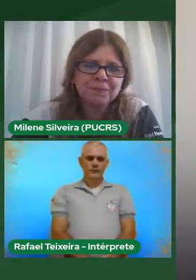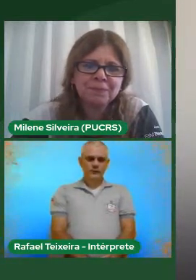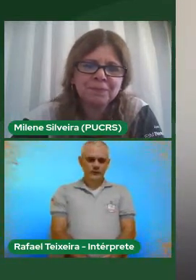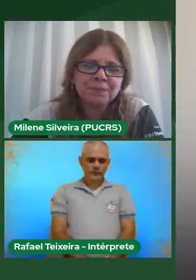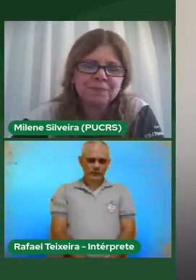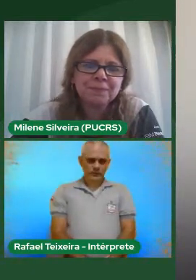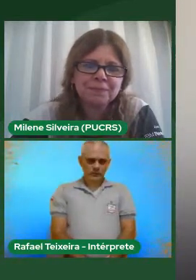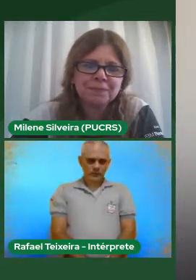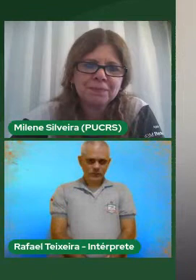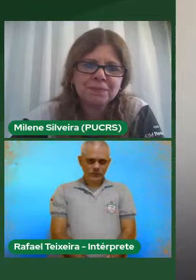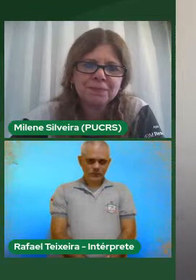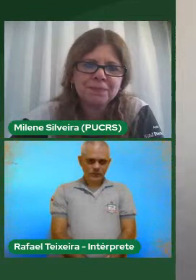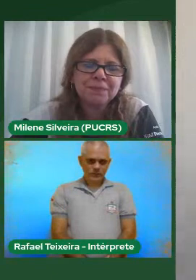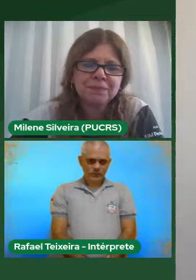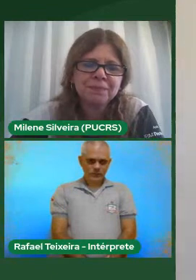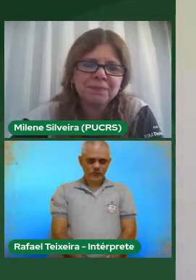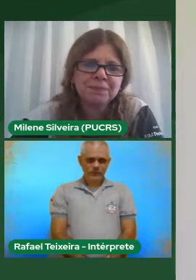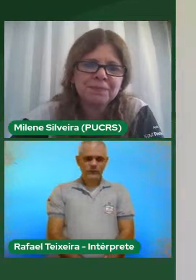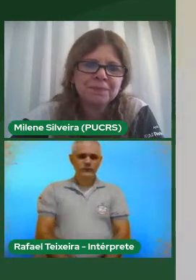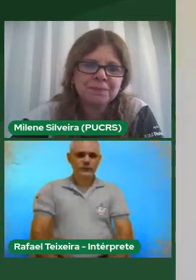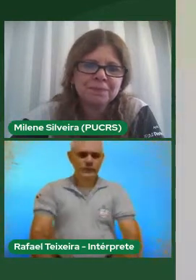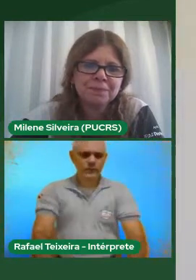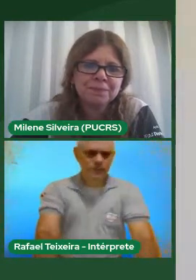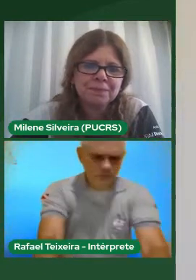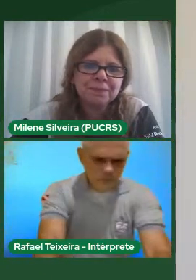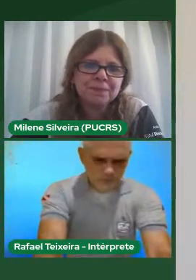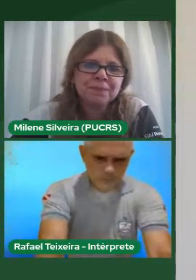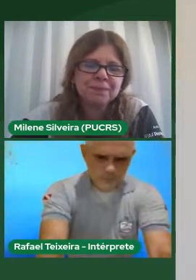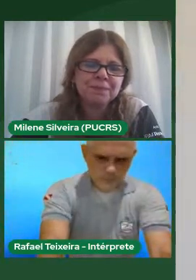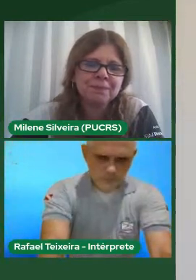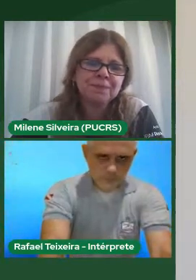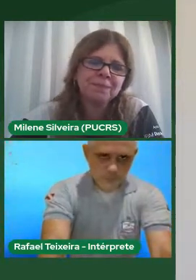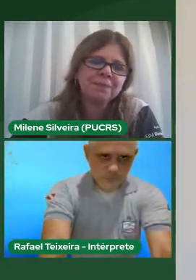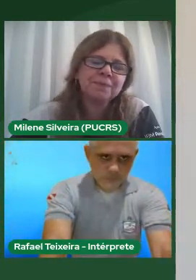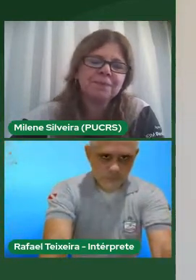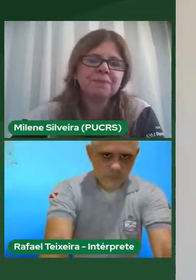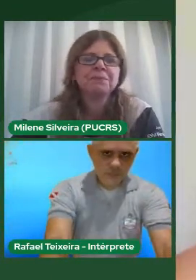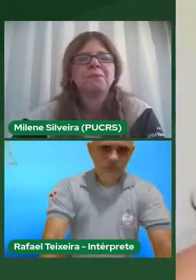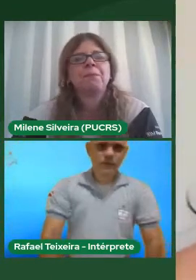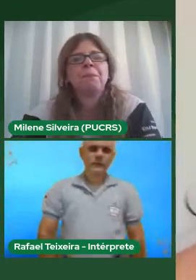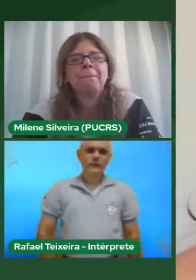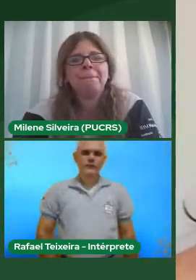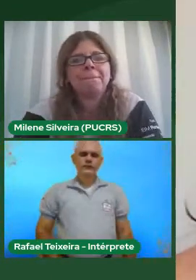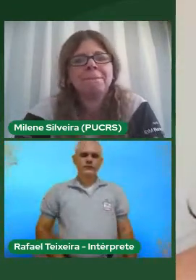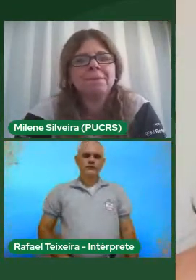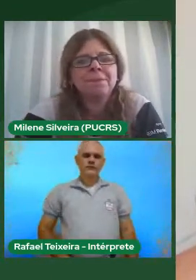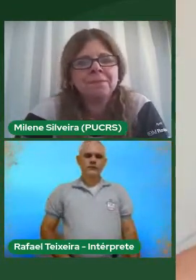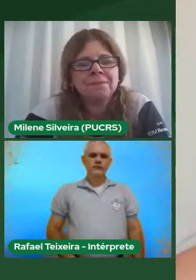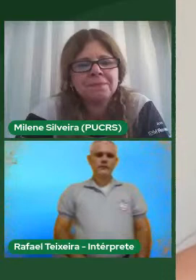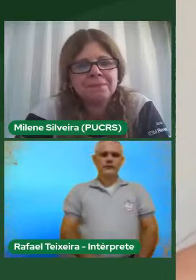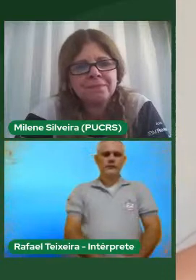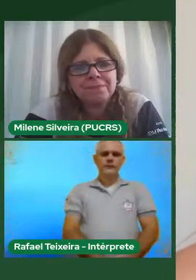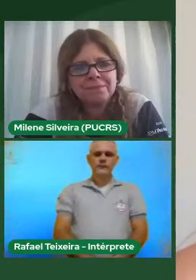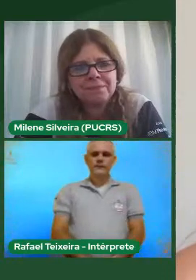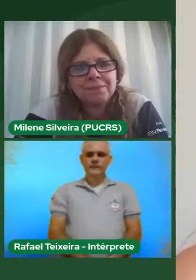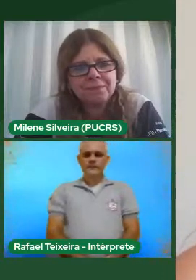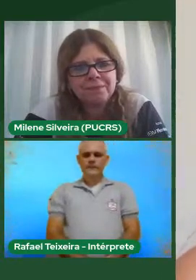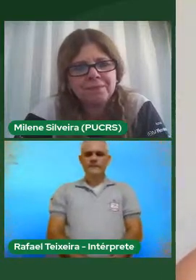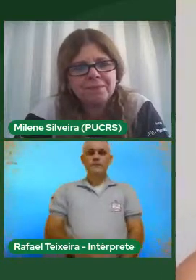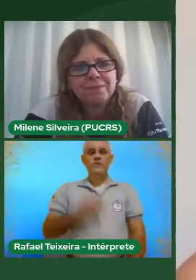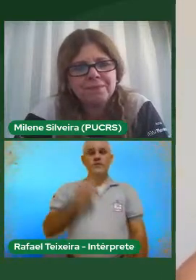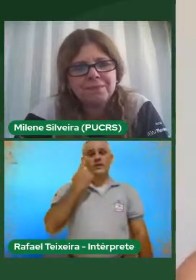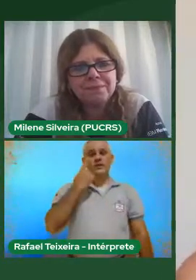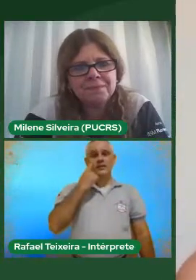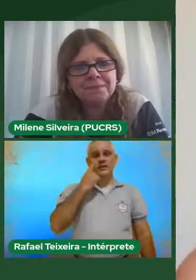da comunidade brasileira de interação humano-computador em diversas funções e aspectos. Estamos falando de alguém que dedicou